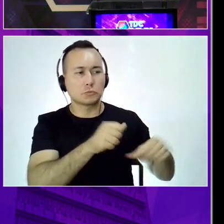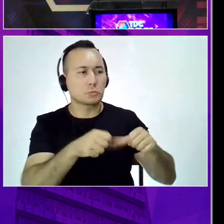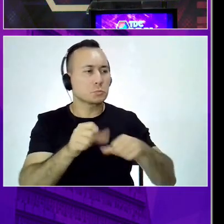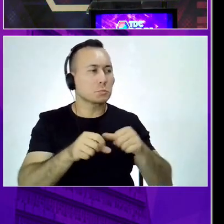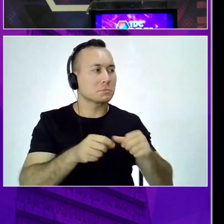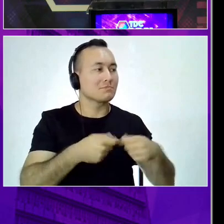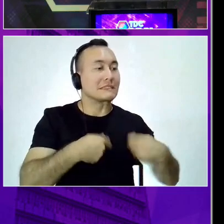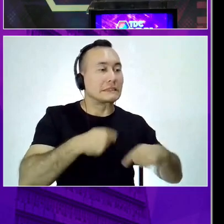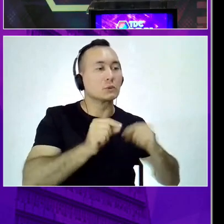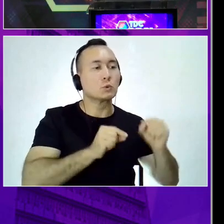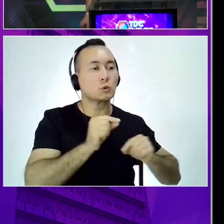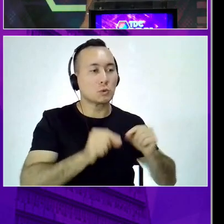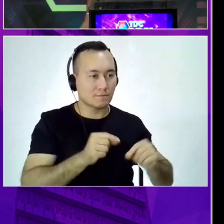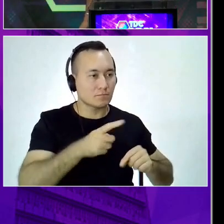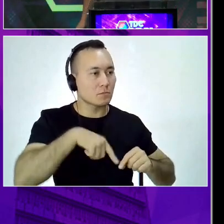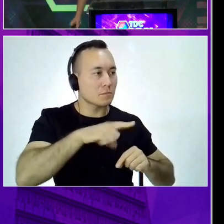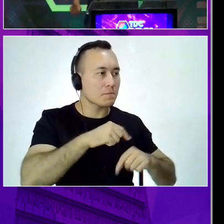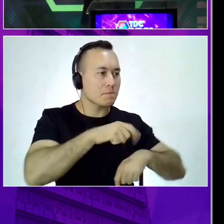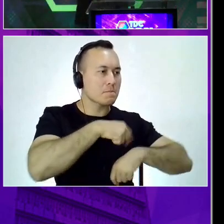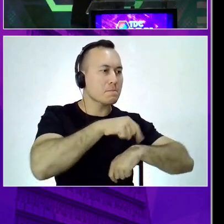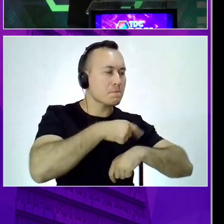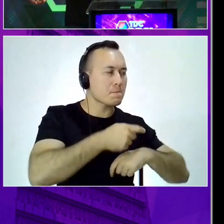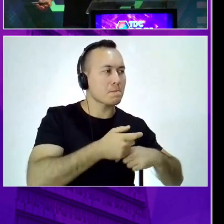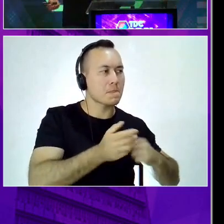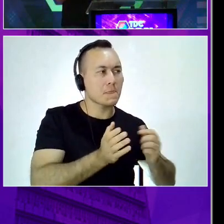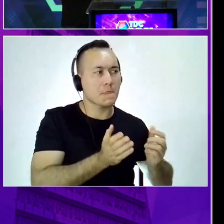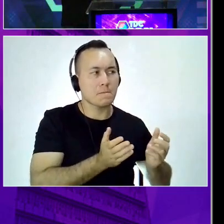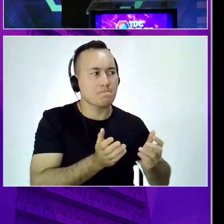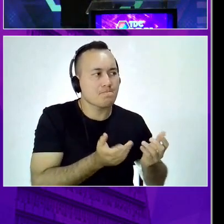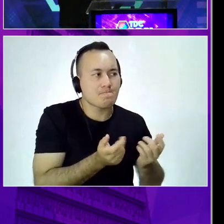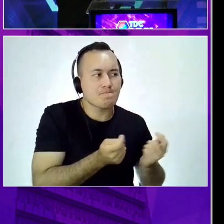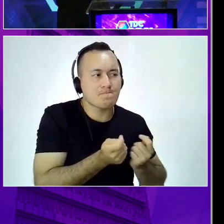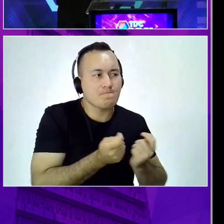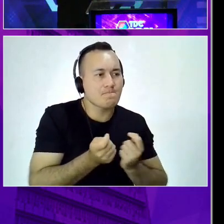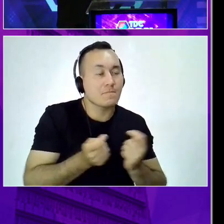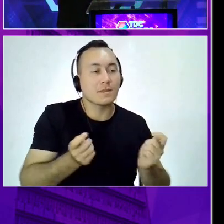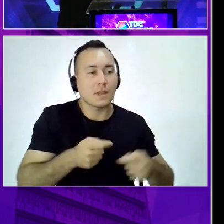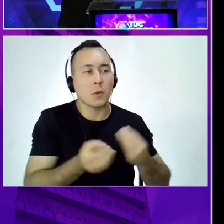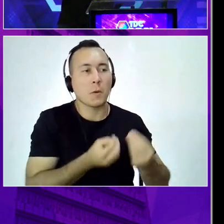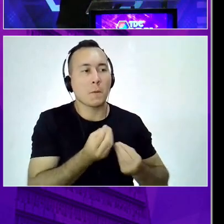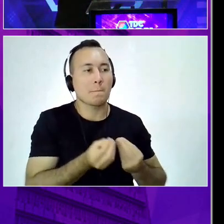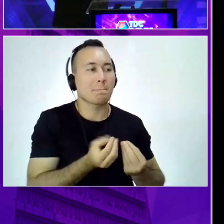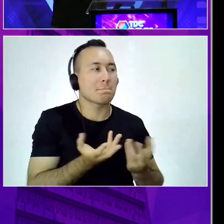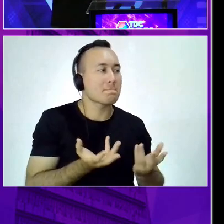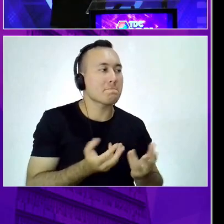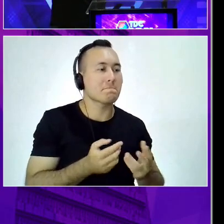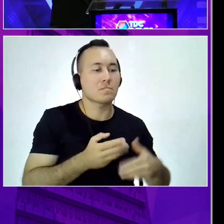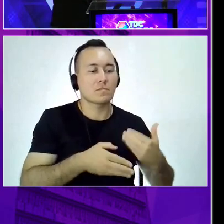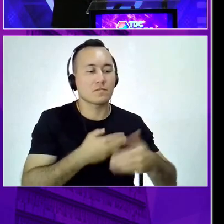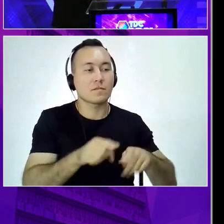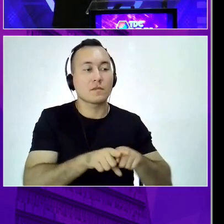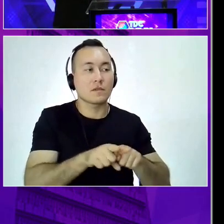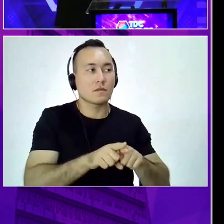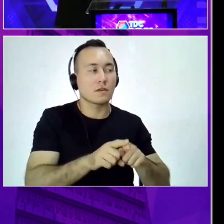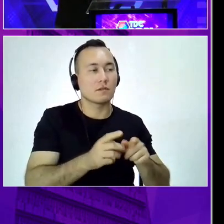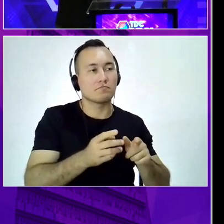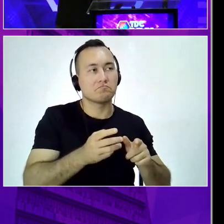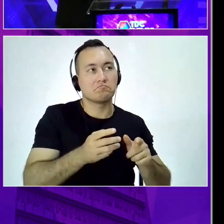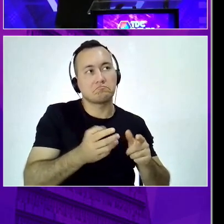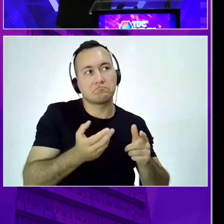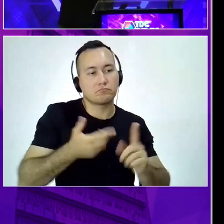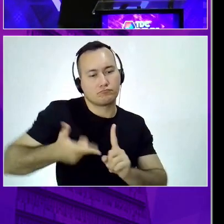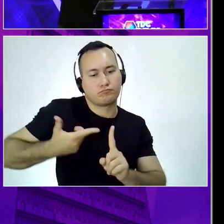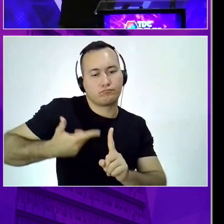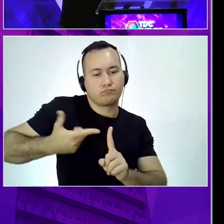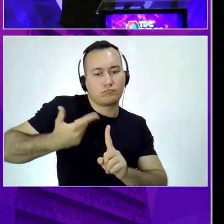e qual o impacto que pode ter em produção? E geralmente eu chego e levanto essa bola. Ó, a gente vai fazer